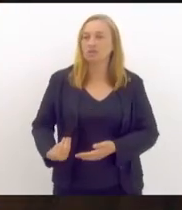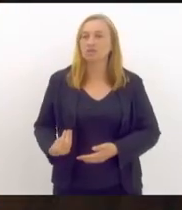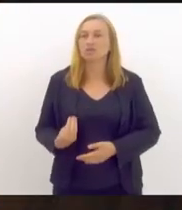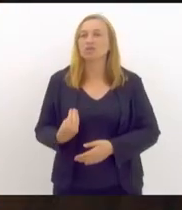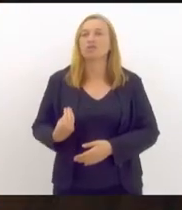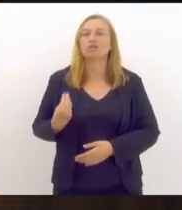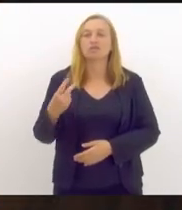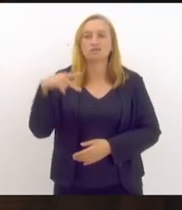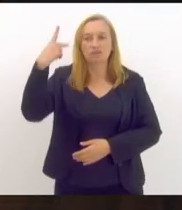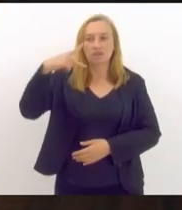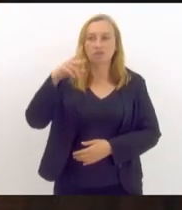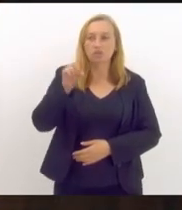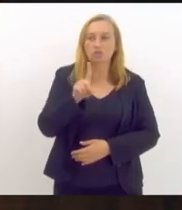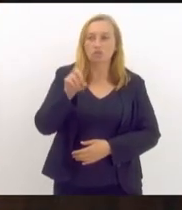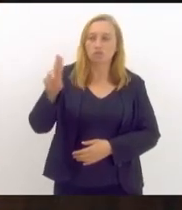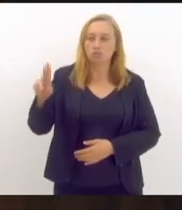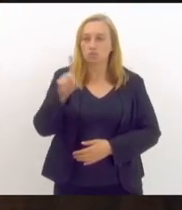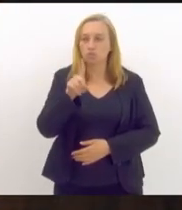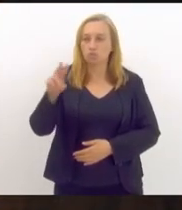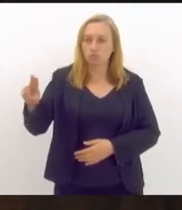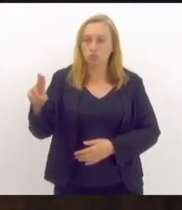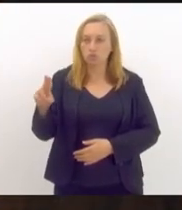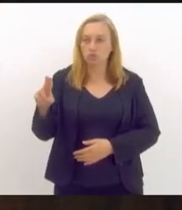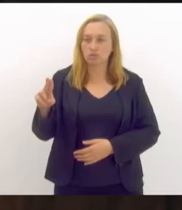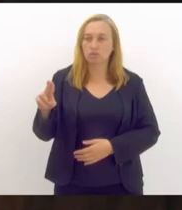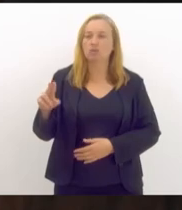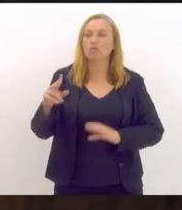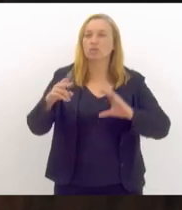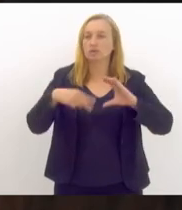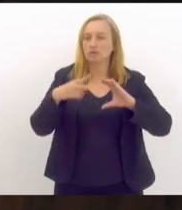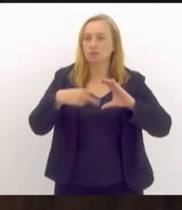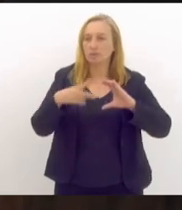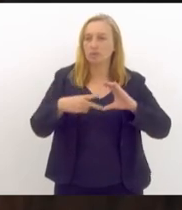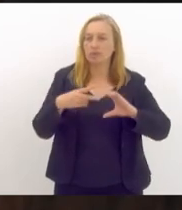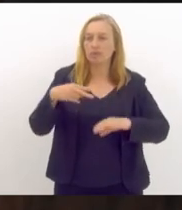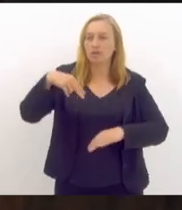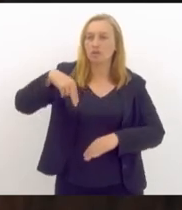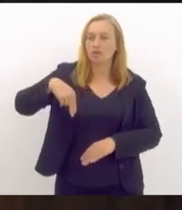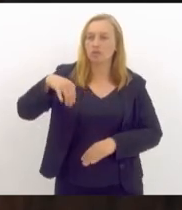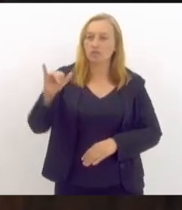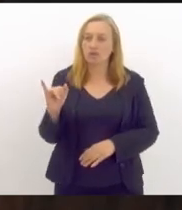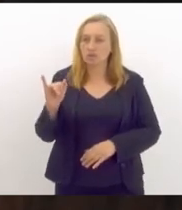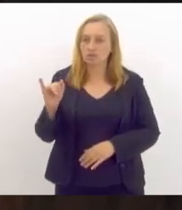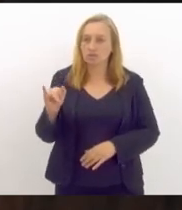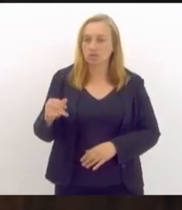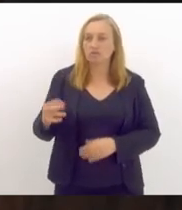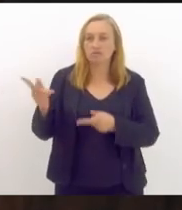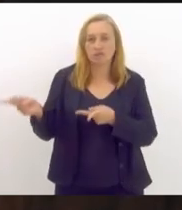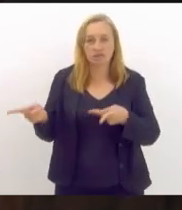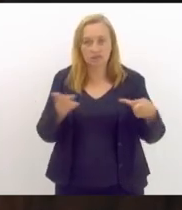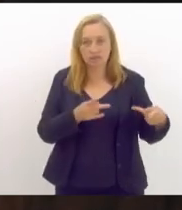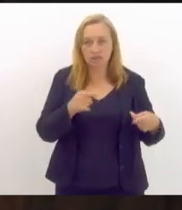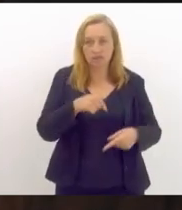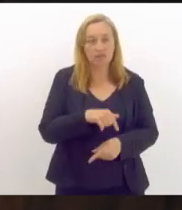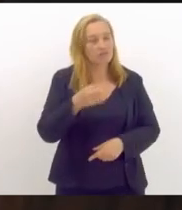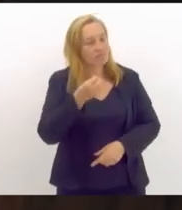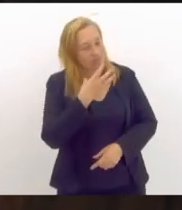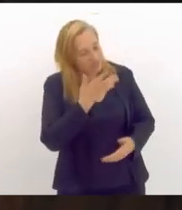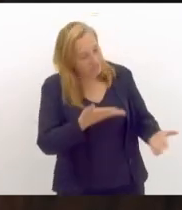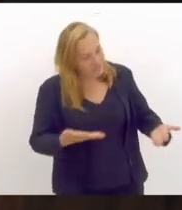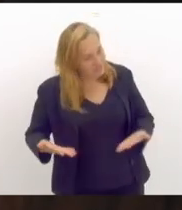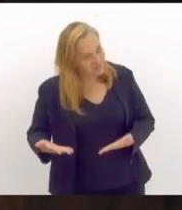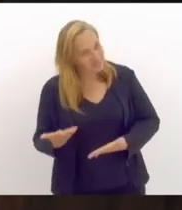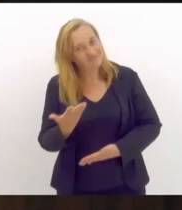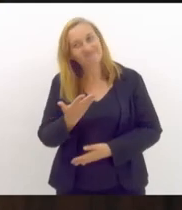Dudu reina que é presidente da Câmara Municipal de Nova Iguaçu que está aqui nos visitando seja muito